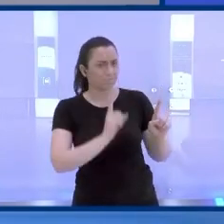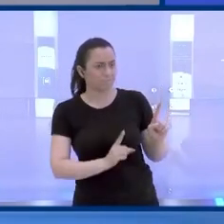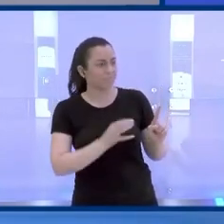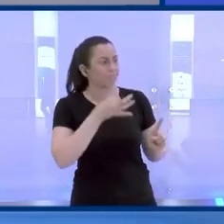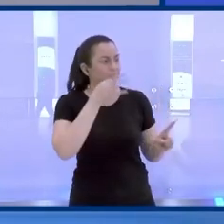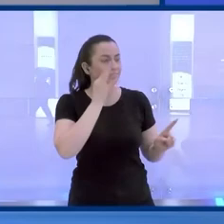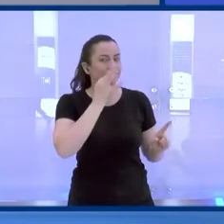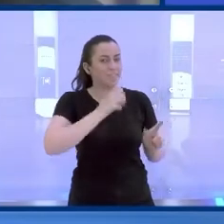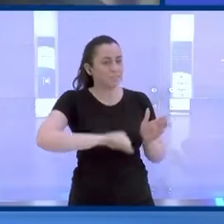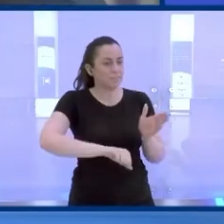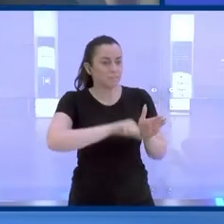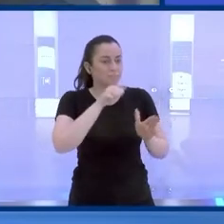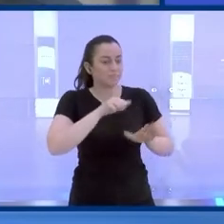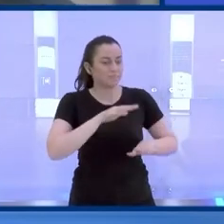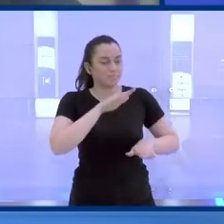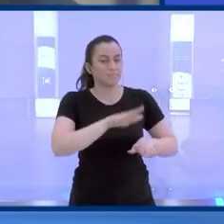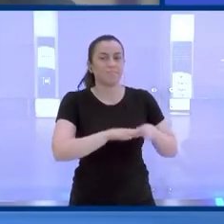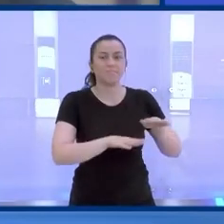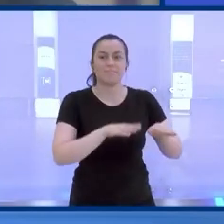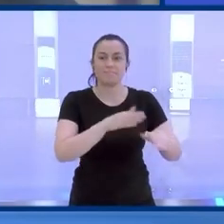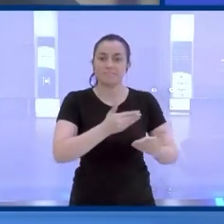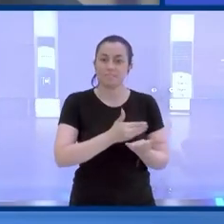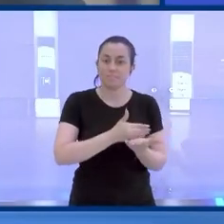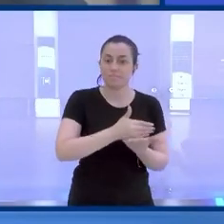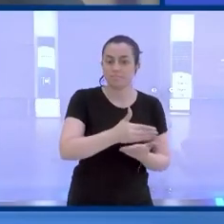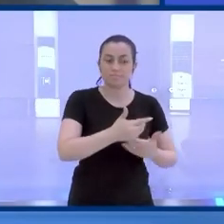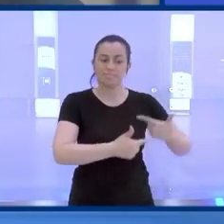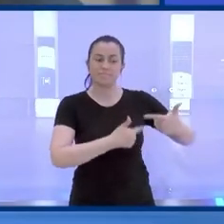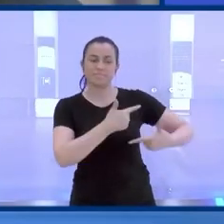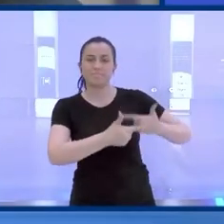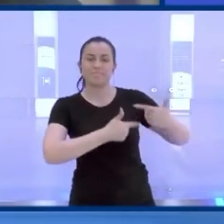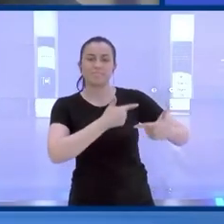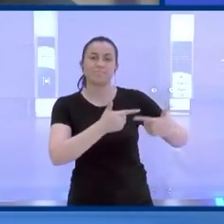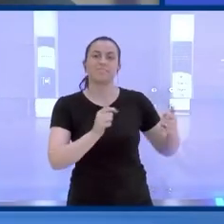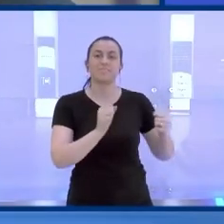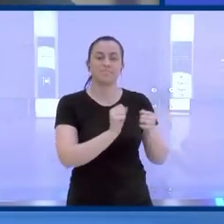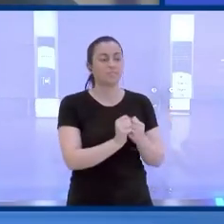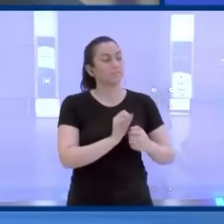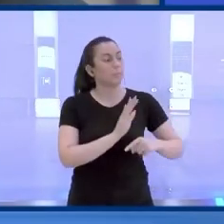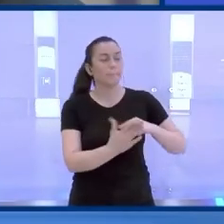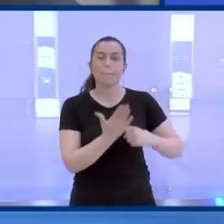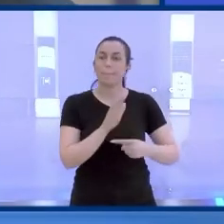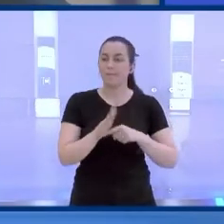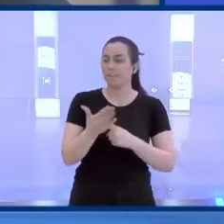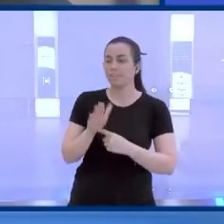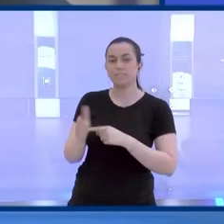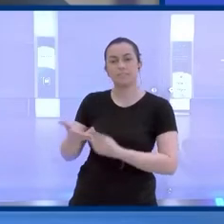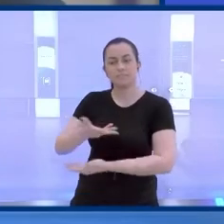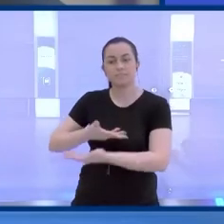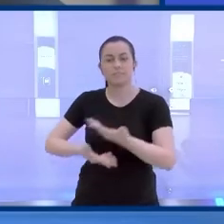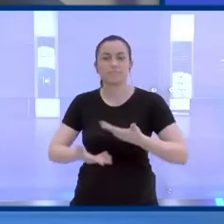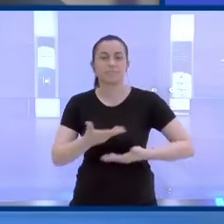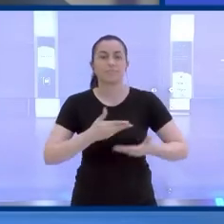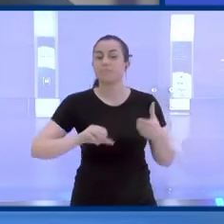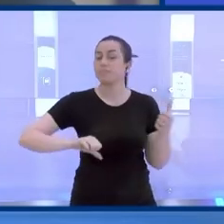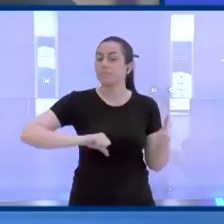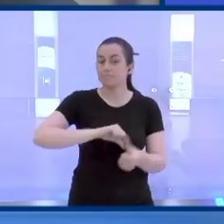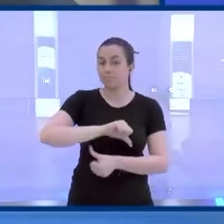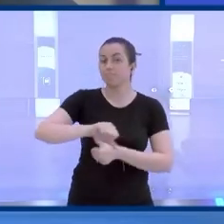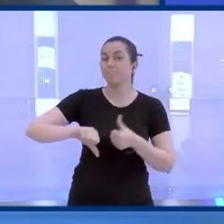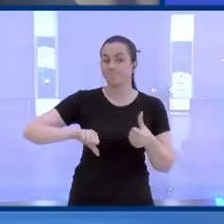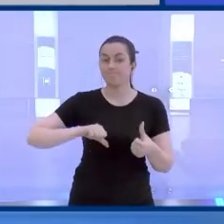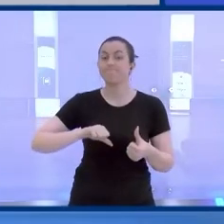seria o primeiro passo que me proporcionaria o privilégio de poder colaborar com a tão necessária transformação